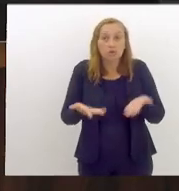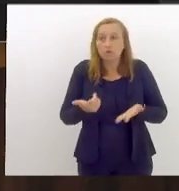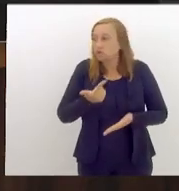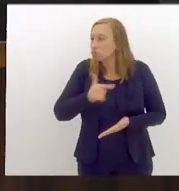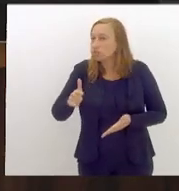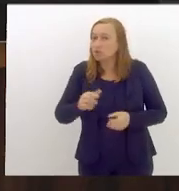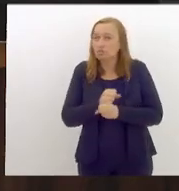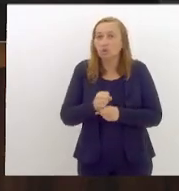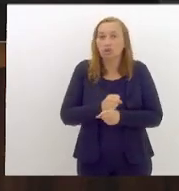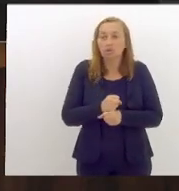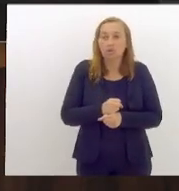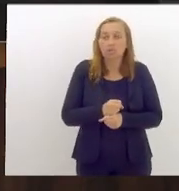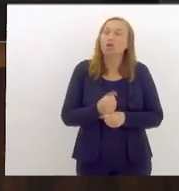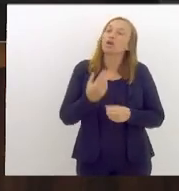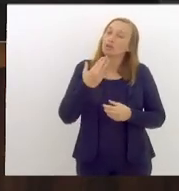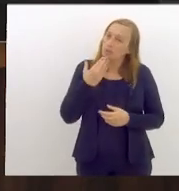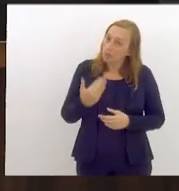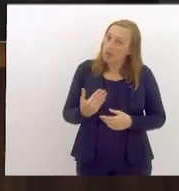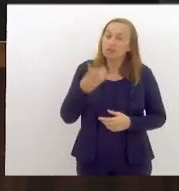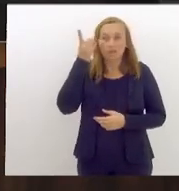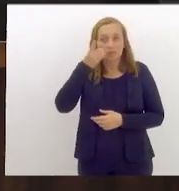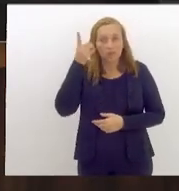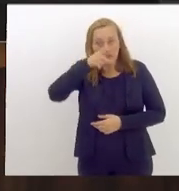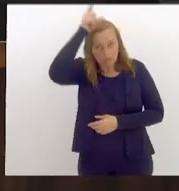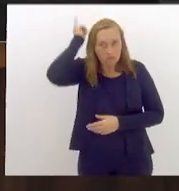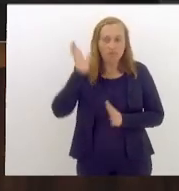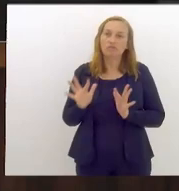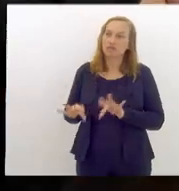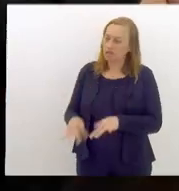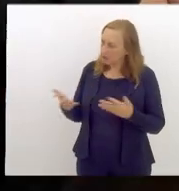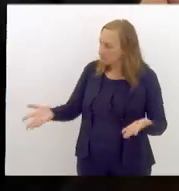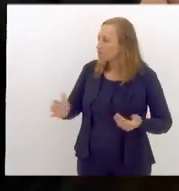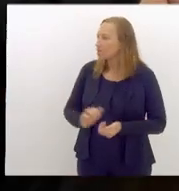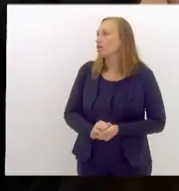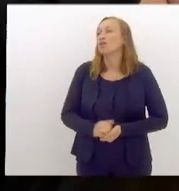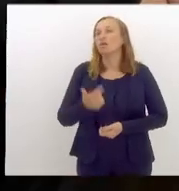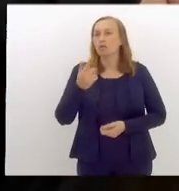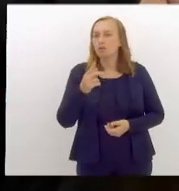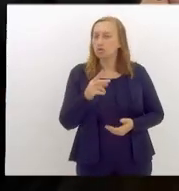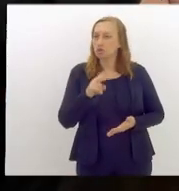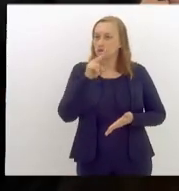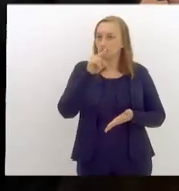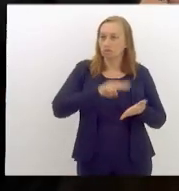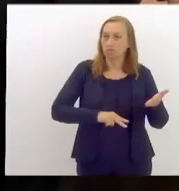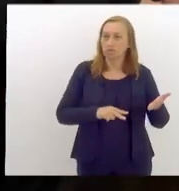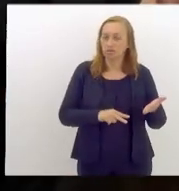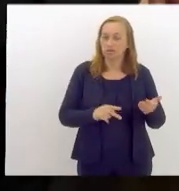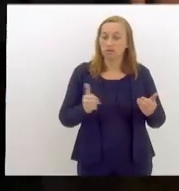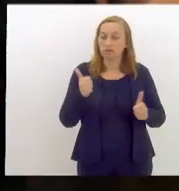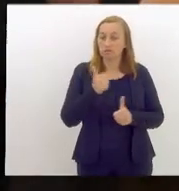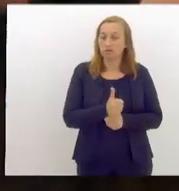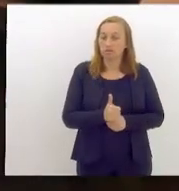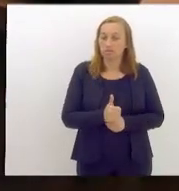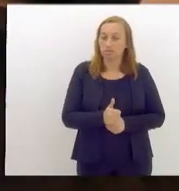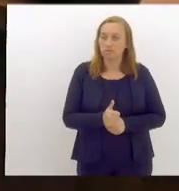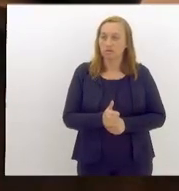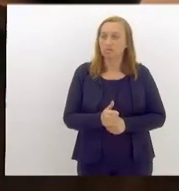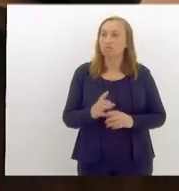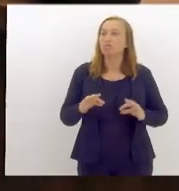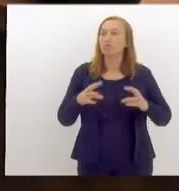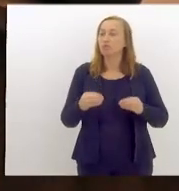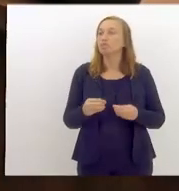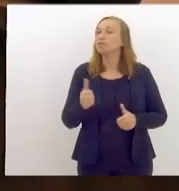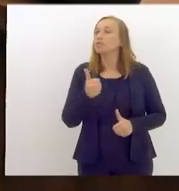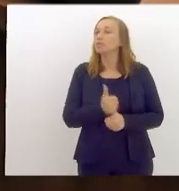tem outra sessão no ano por favor Deputado Luiz termina por favor por favor então valeu substitutivo porque eu acho que tudo que eu